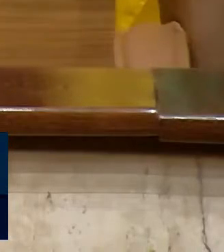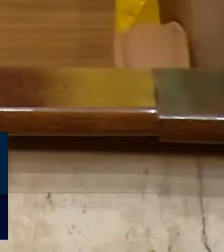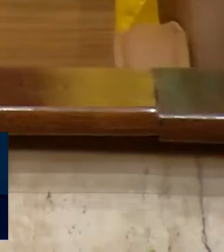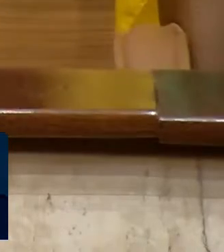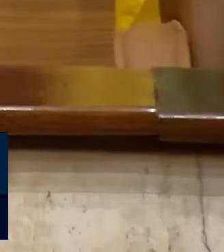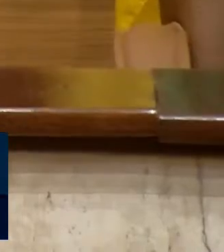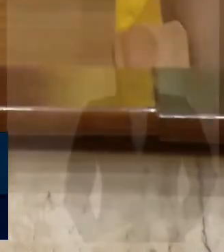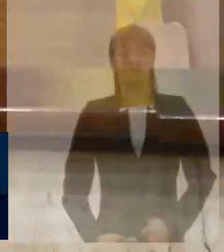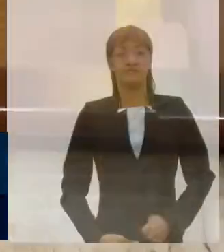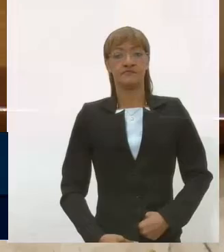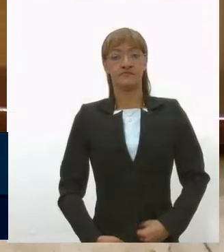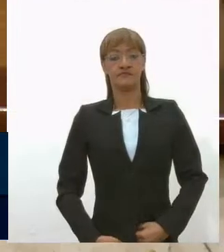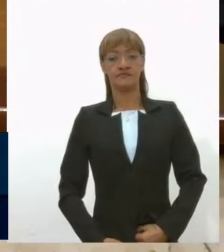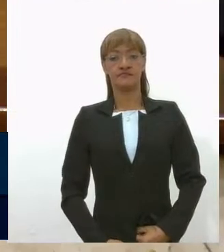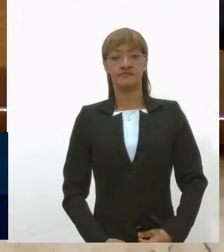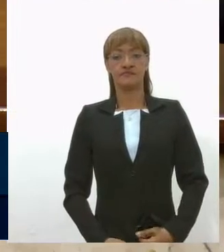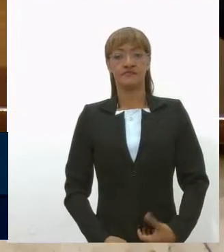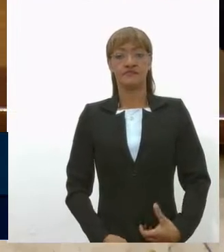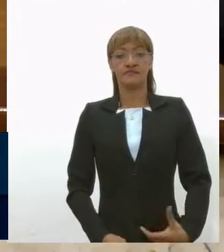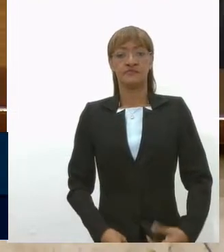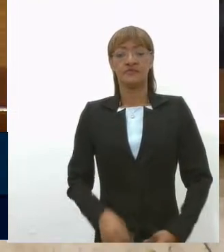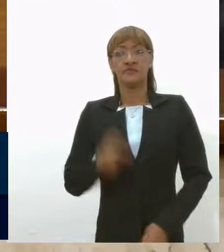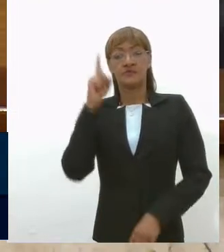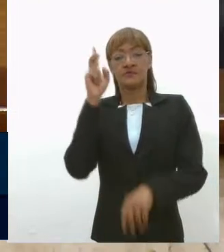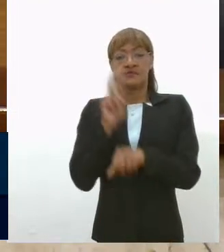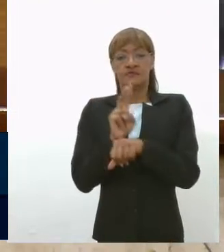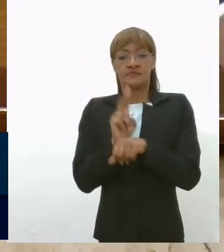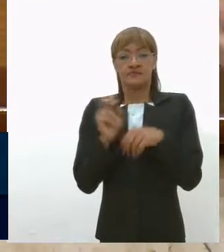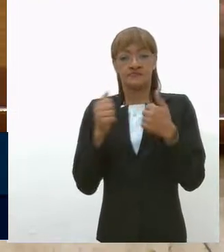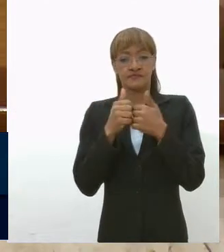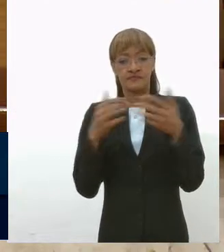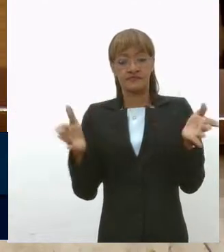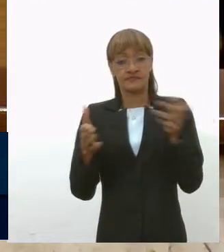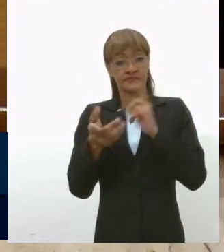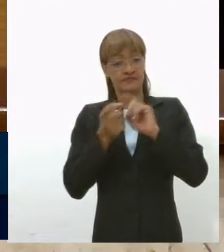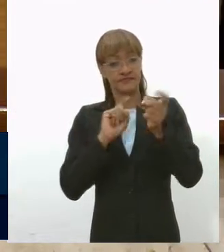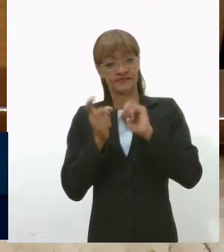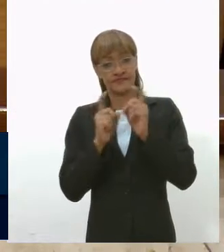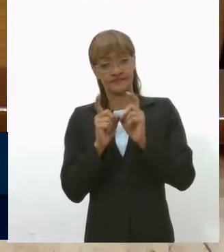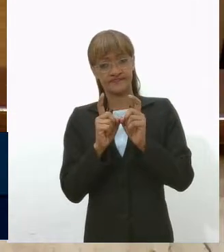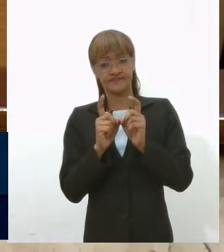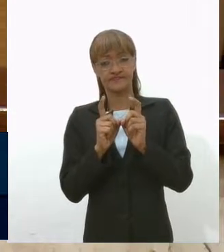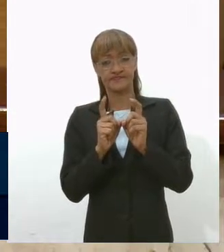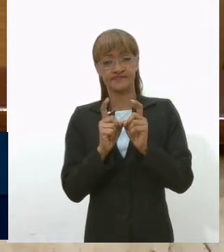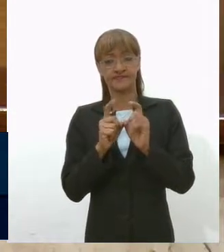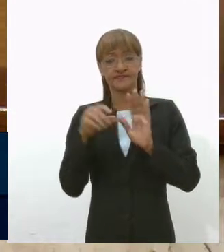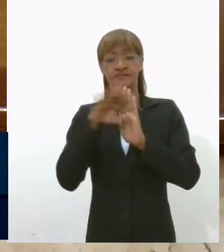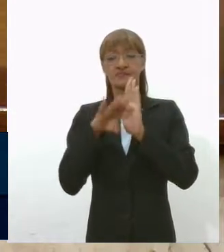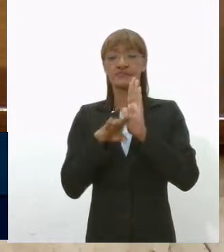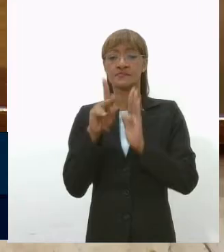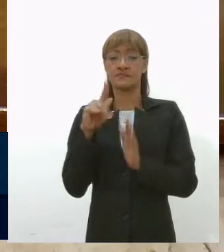Bom dia a todos e a todas. Sob a proteção de Deus, declaro aberta a presente sessão ordinária. Passaremos do dia.